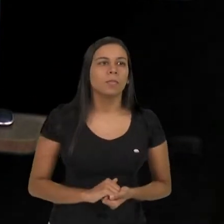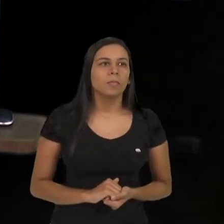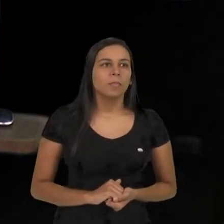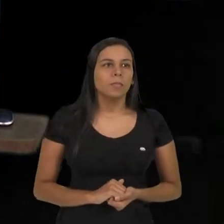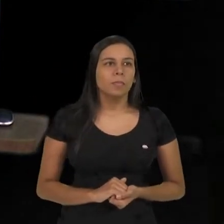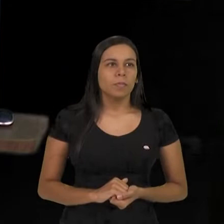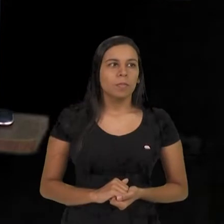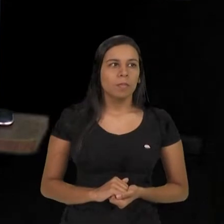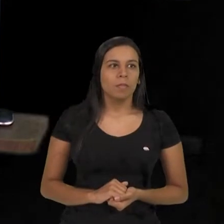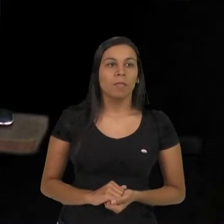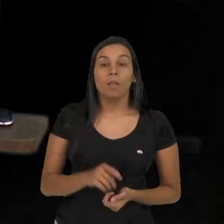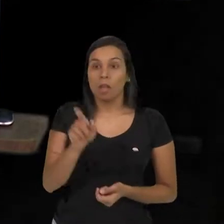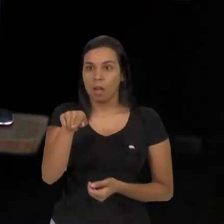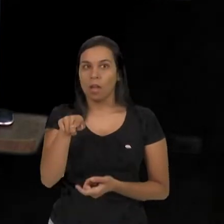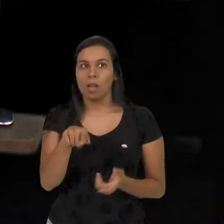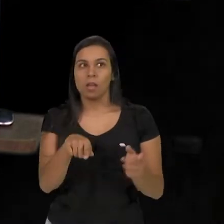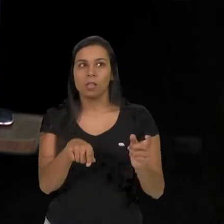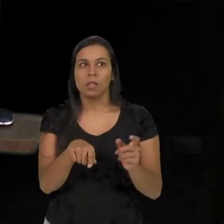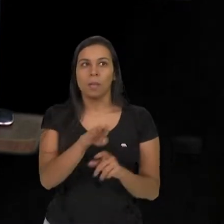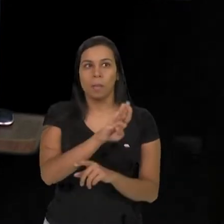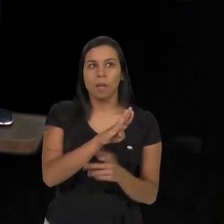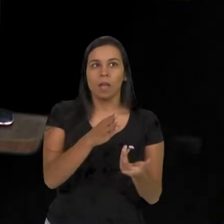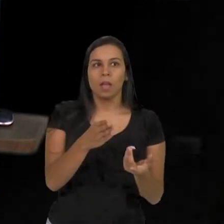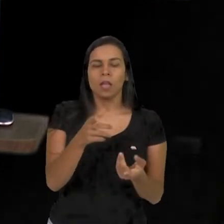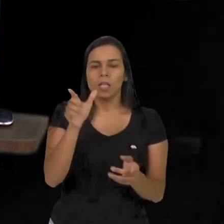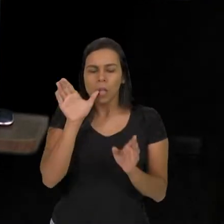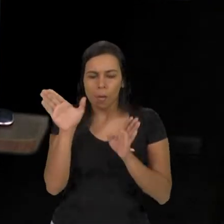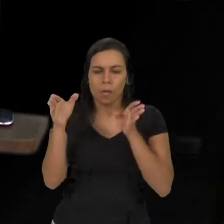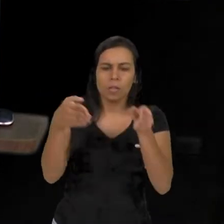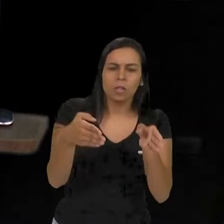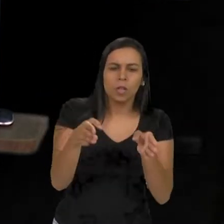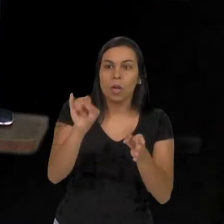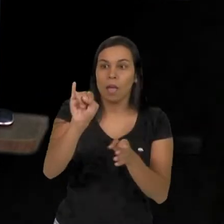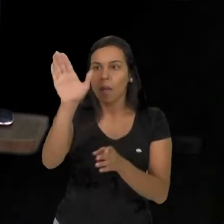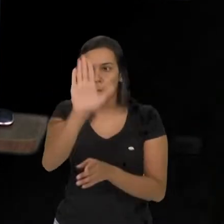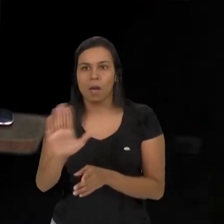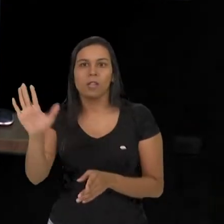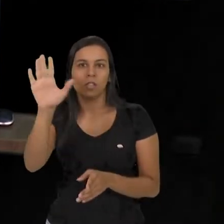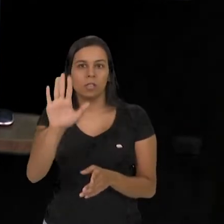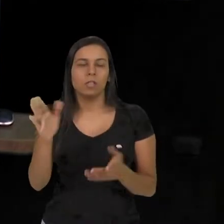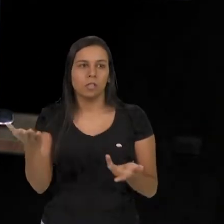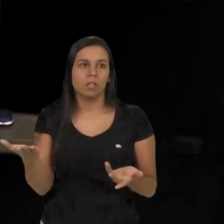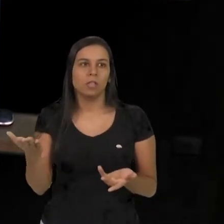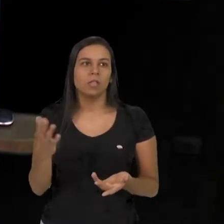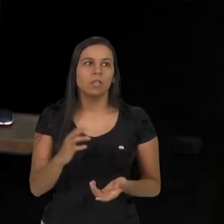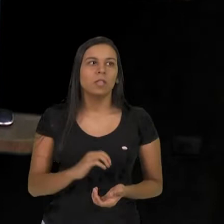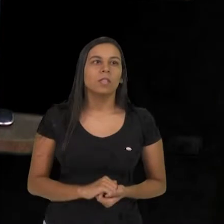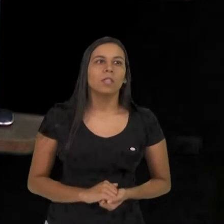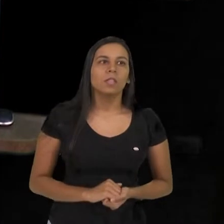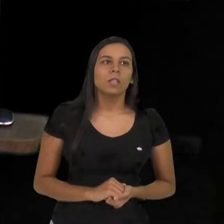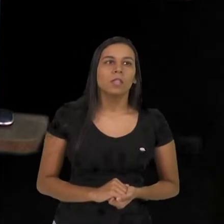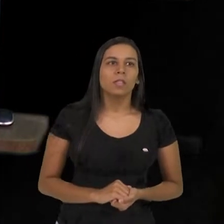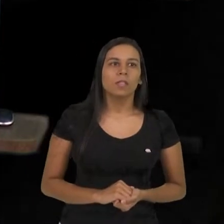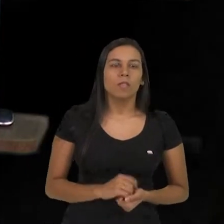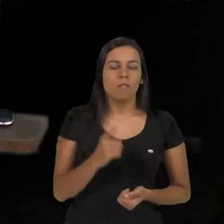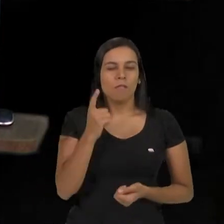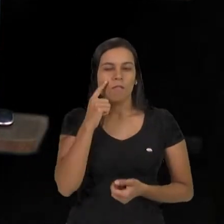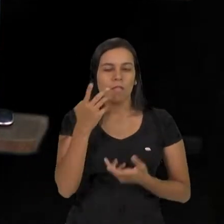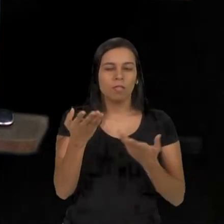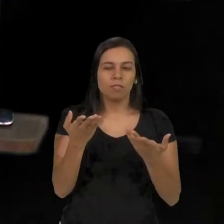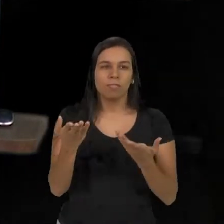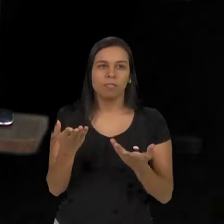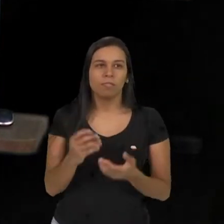Provavelmente essa questão tem uma relação direta com figura, talvez se você visse isso aqui e ajudasse demais, então se ligar no que está acontecendo ao nosso